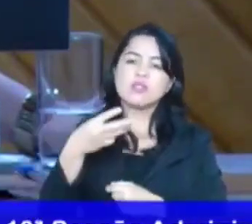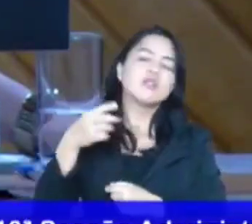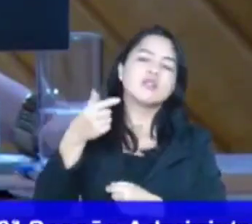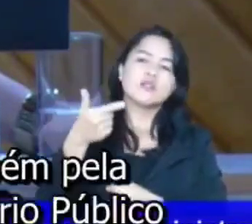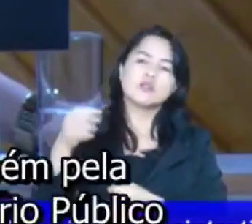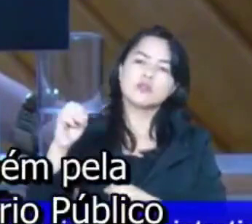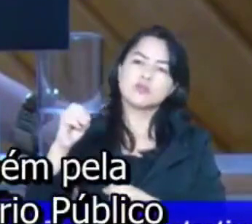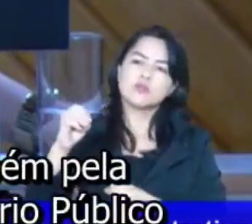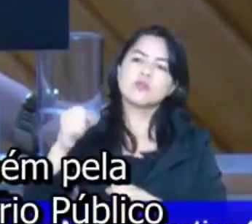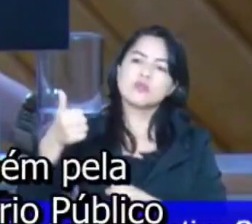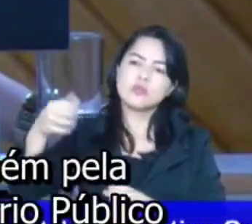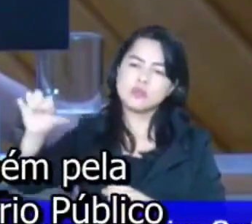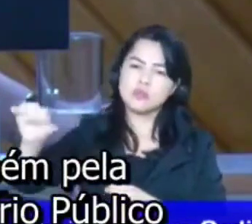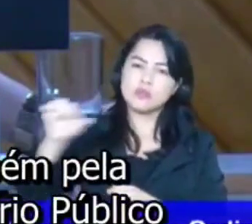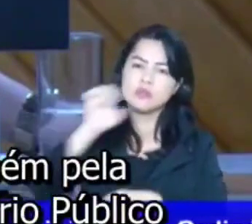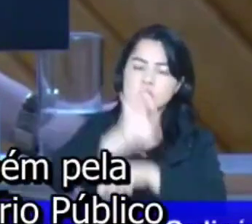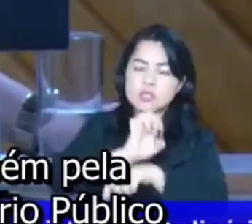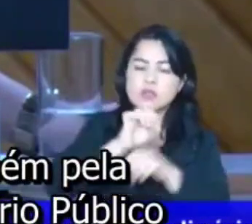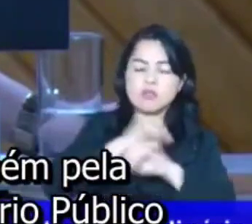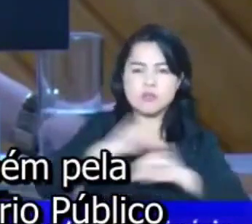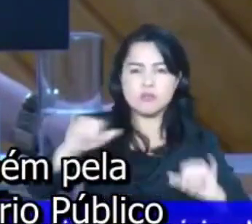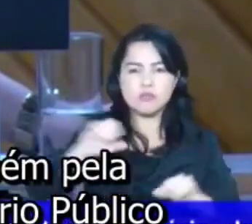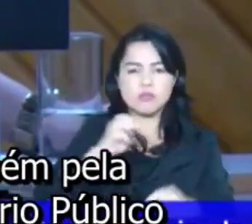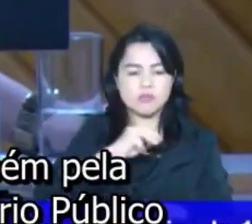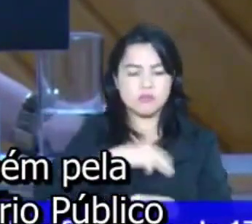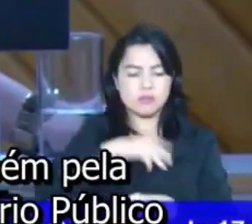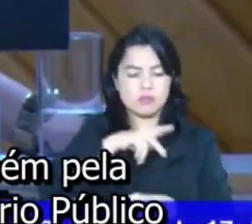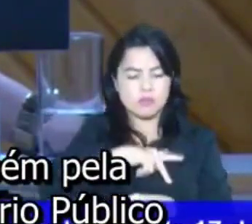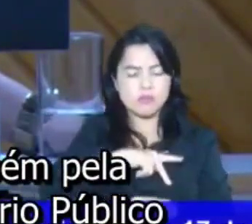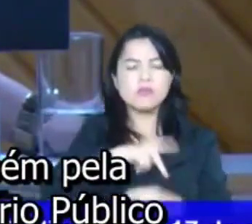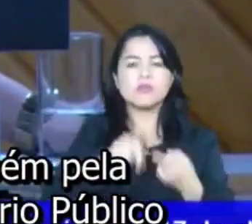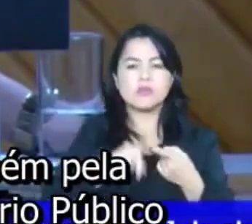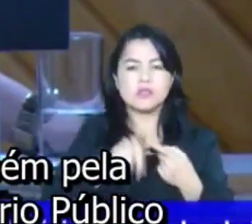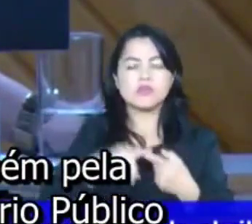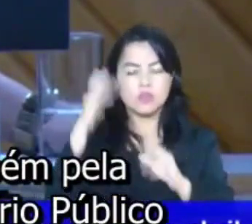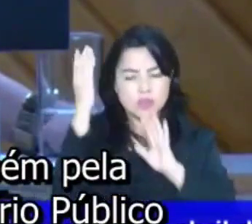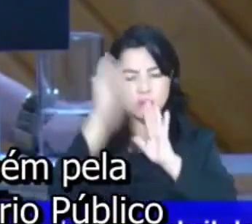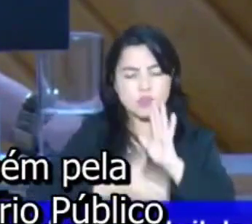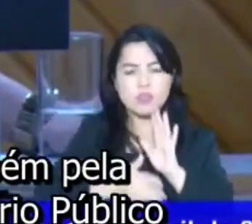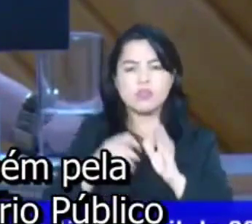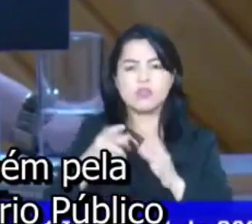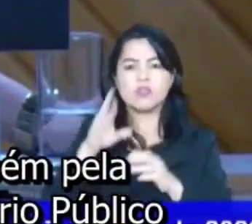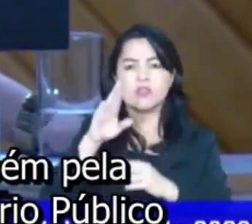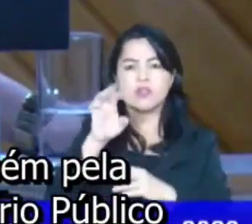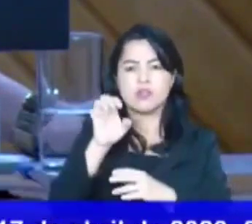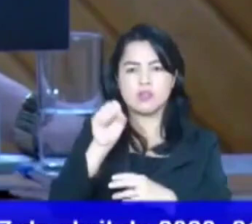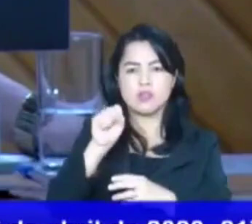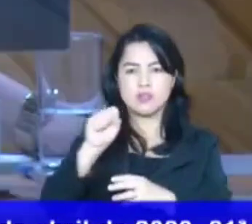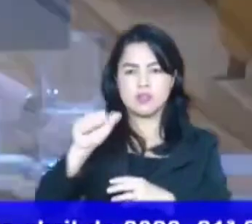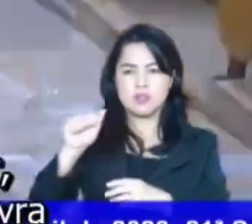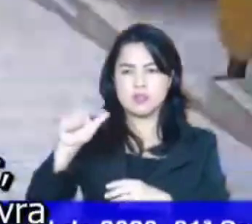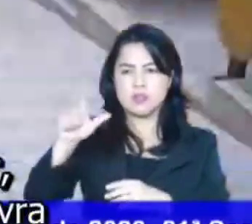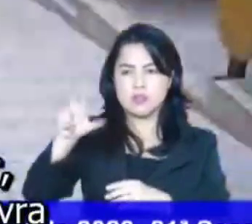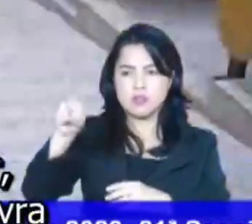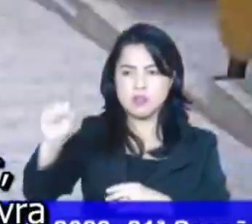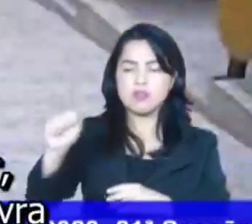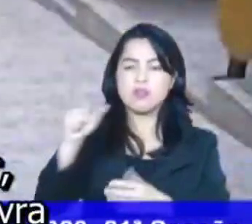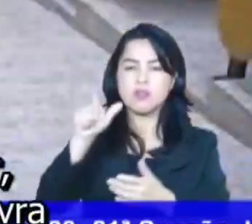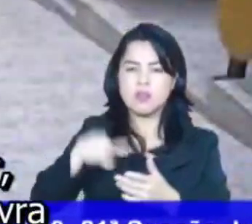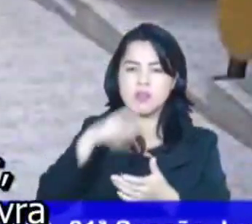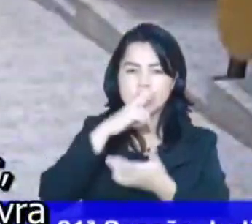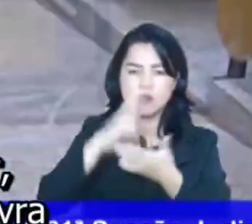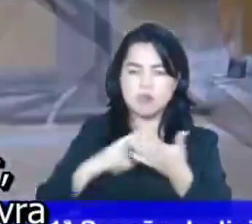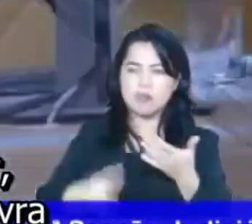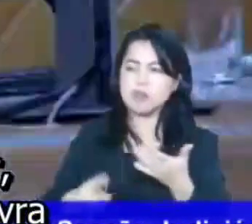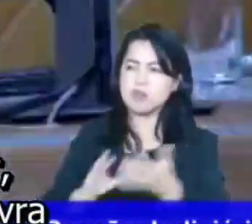23.607/2019. Instado a se manifestar, o Ministério Público Eleitoral opinou também pela aprovação das contas com ressalvas. É o relatório. Ministério Público, doutor